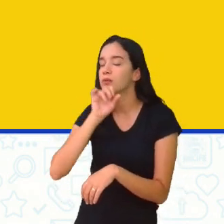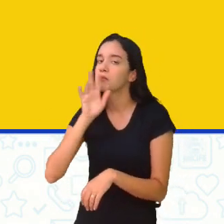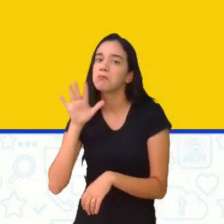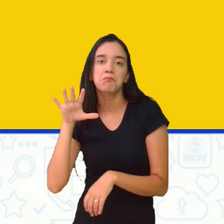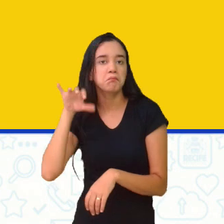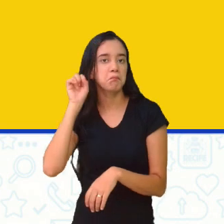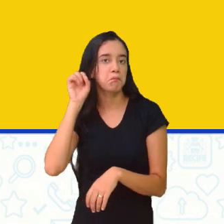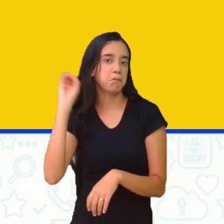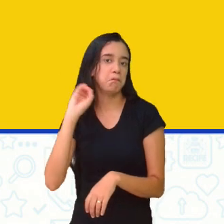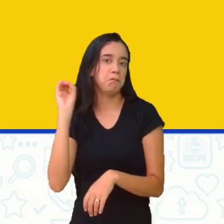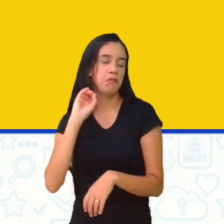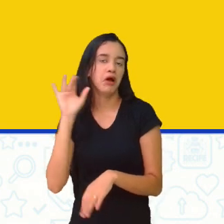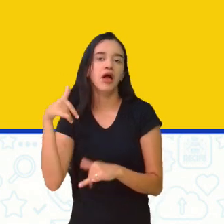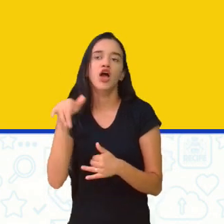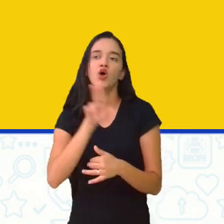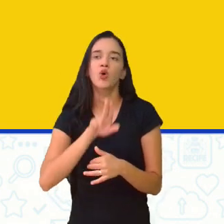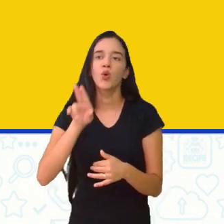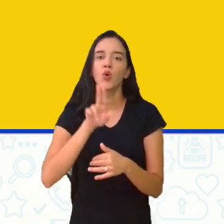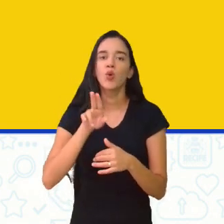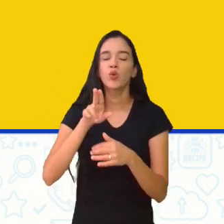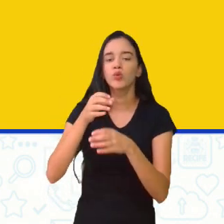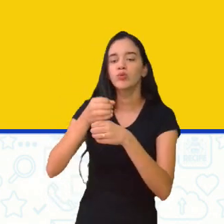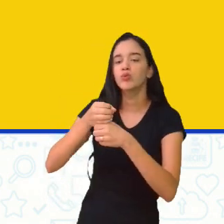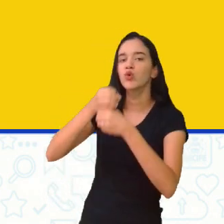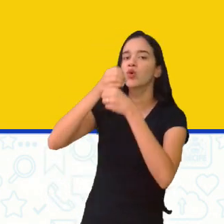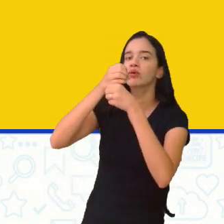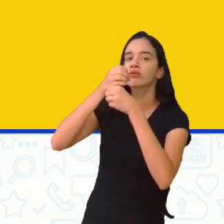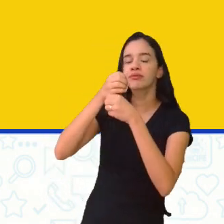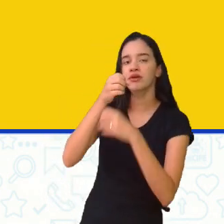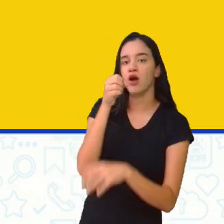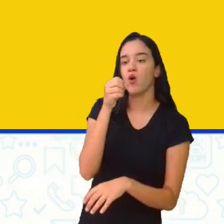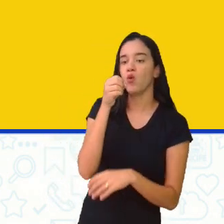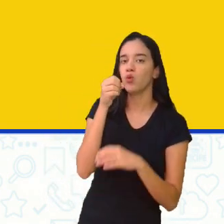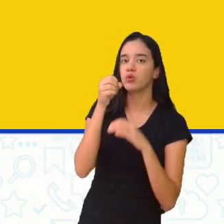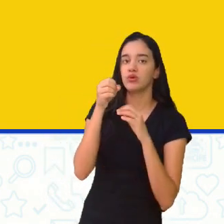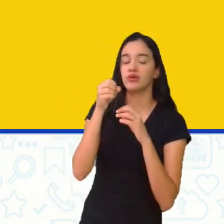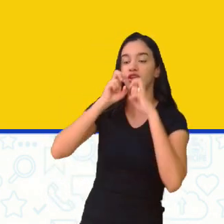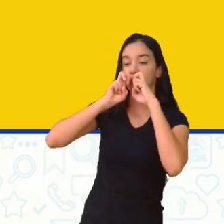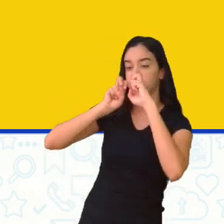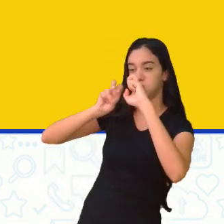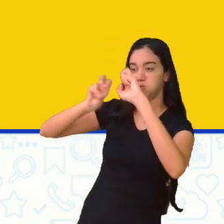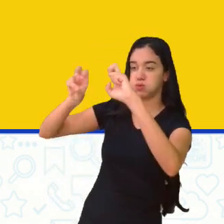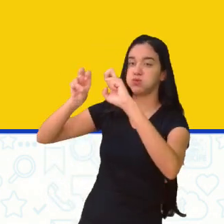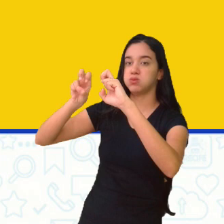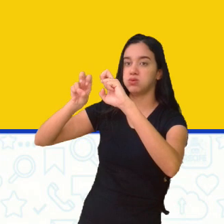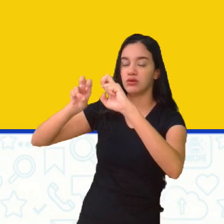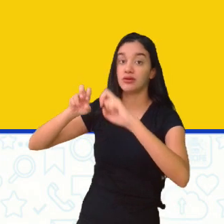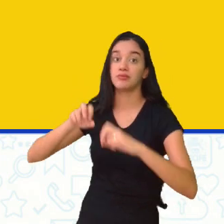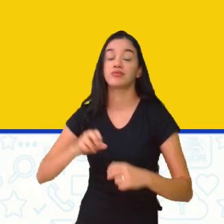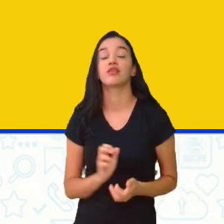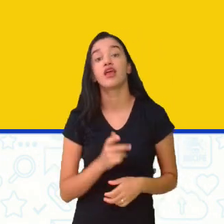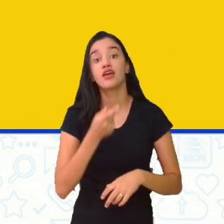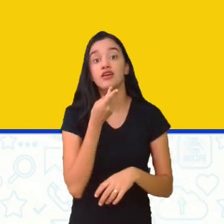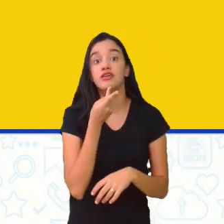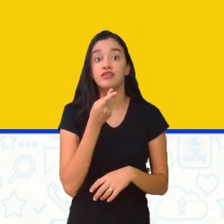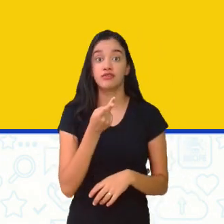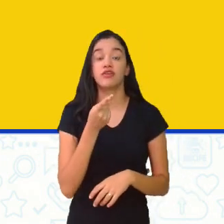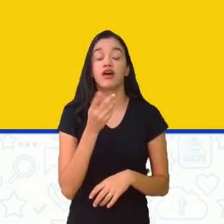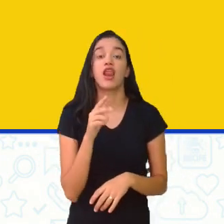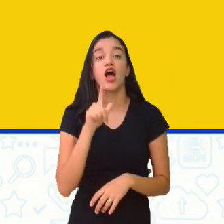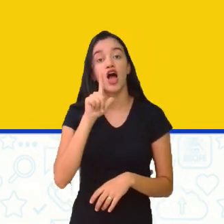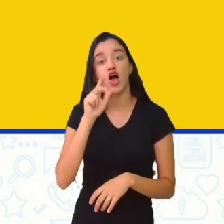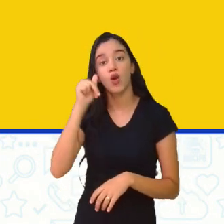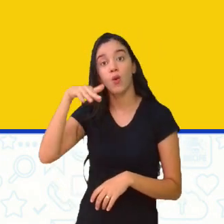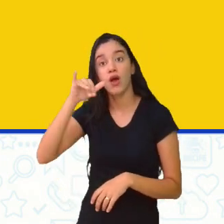usa, né, o microfone ou a corneta aí, ou grita, não é? No gogó mesmo e diz assim, Luana, eu